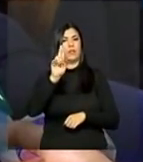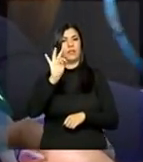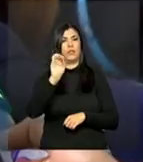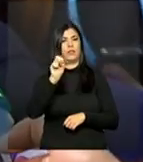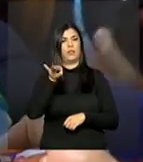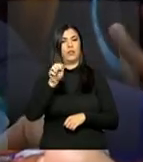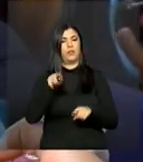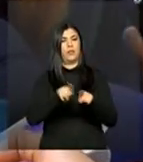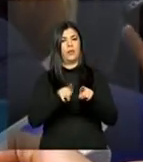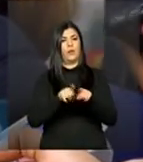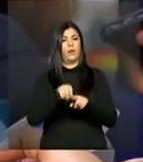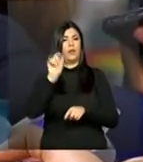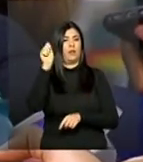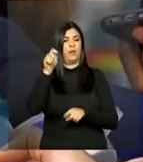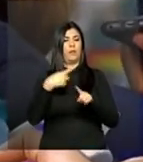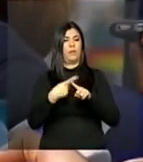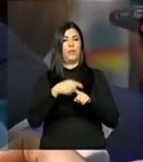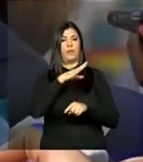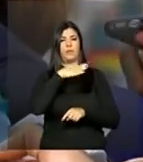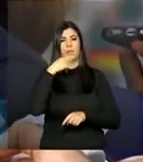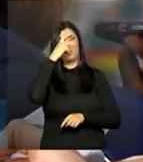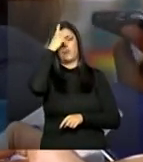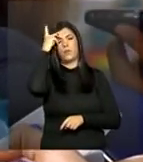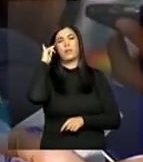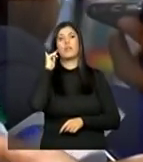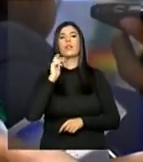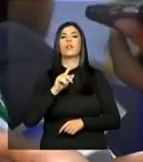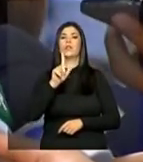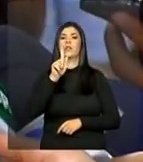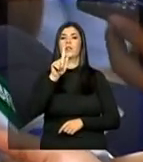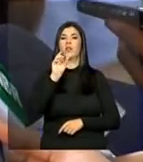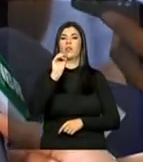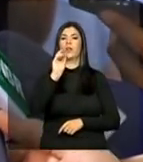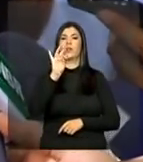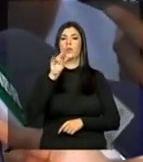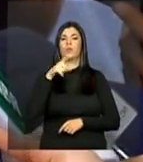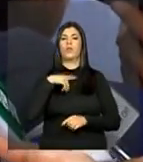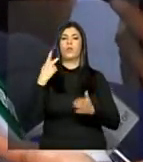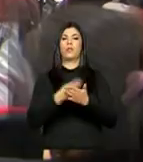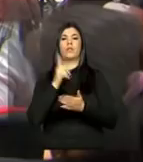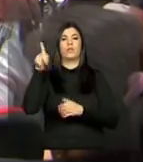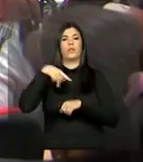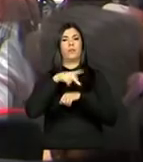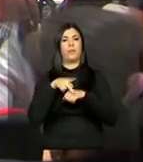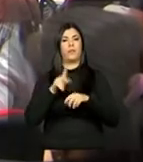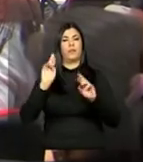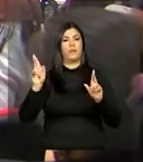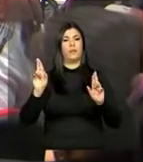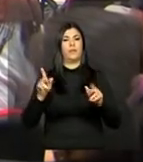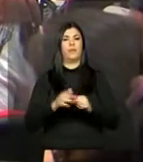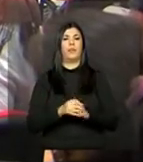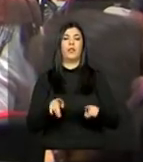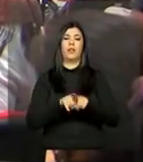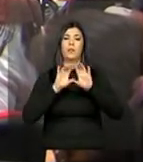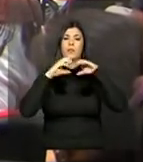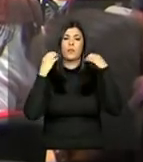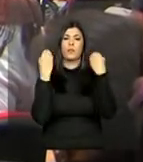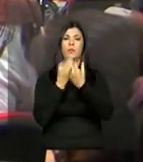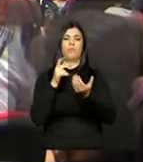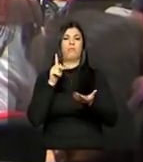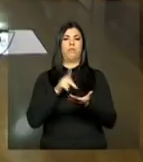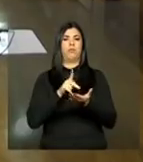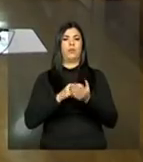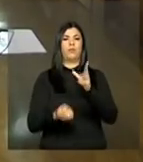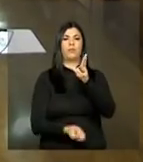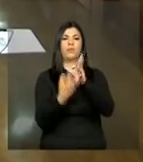a morte né do ex-presidente João Gular a ocorreu em território argentino ao to da comissão nacional da verdade